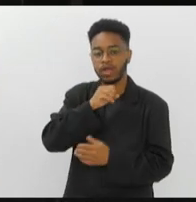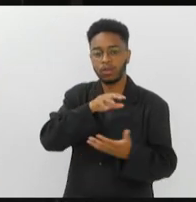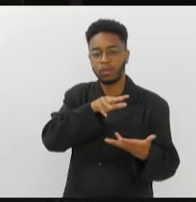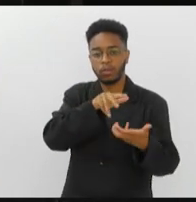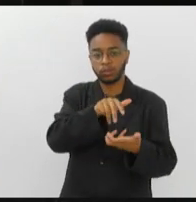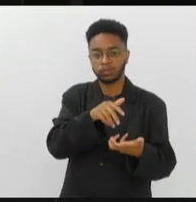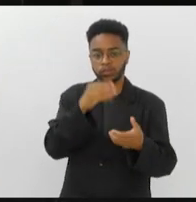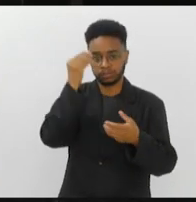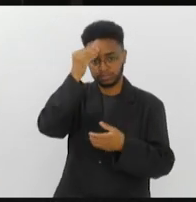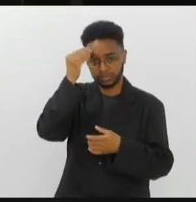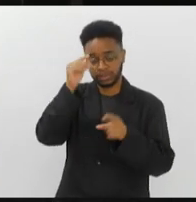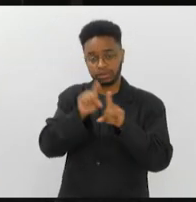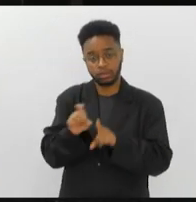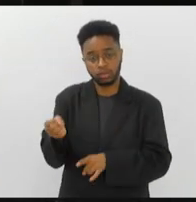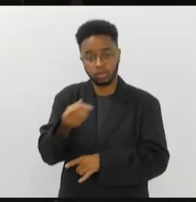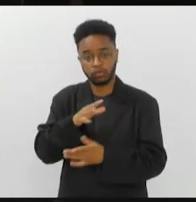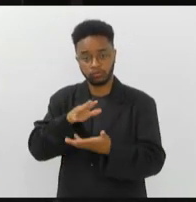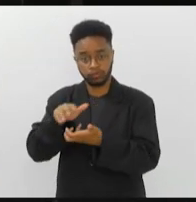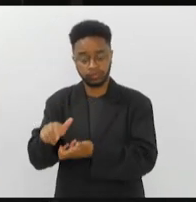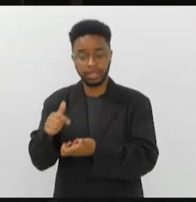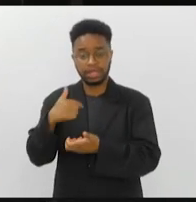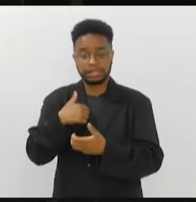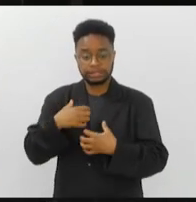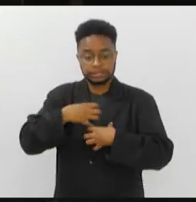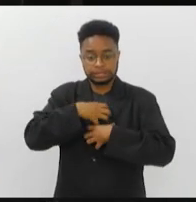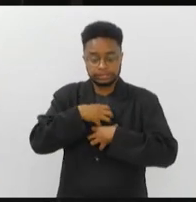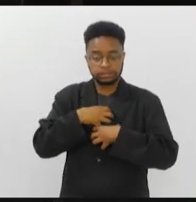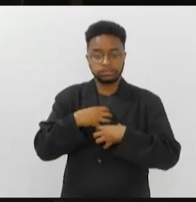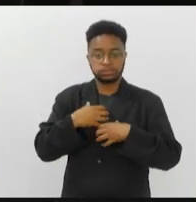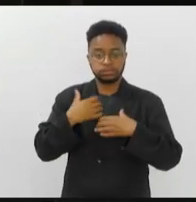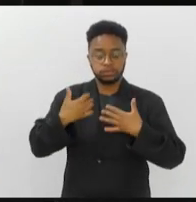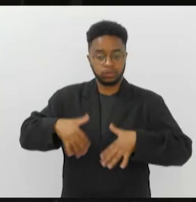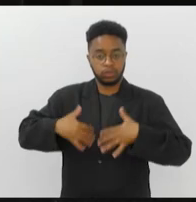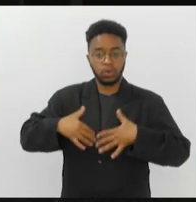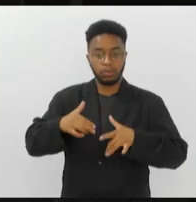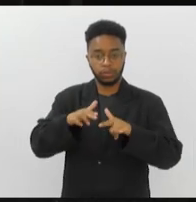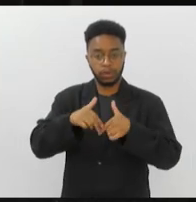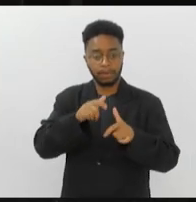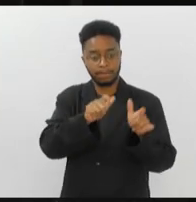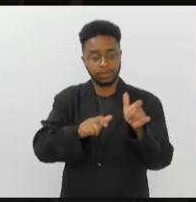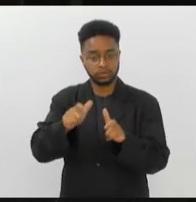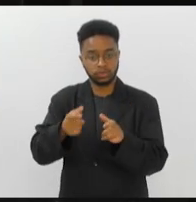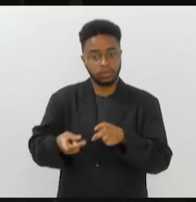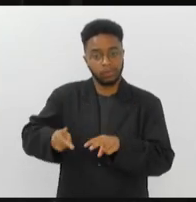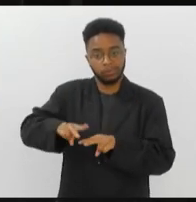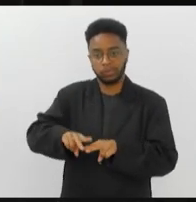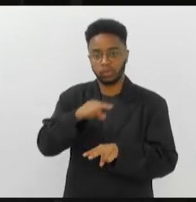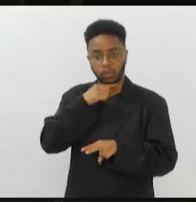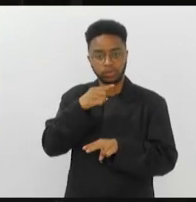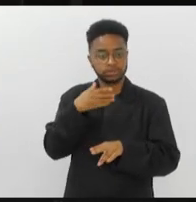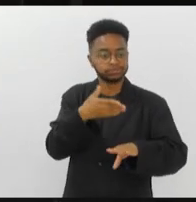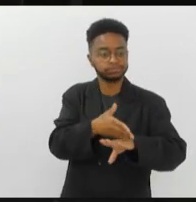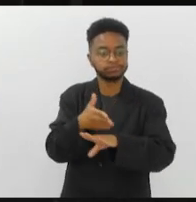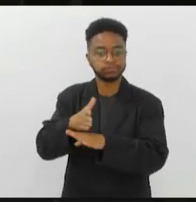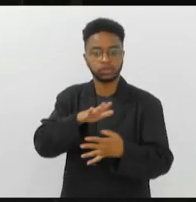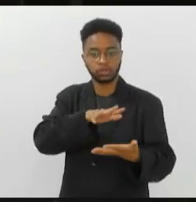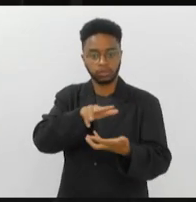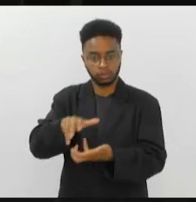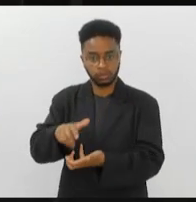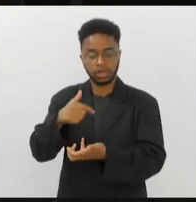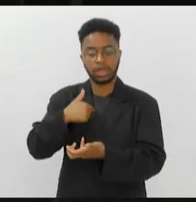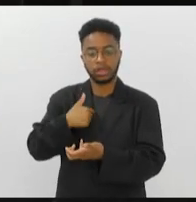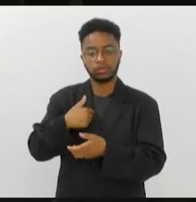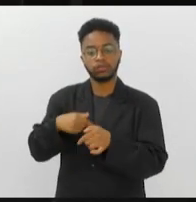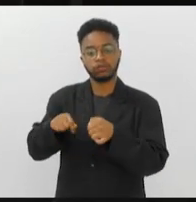por aquelas pessoas que foram reclusas e da possibilidade de estar no mundo. Faço residência nesse